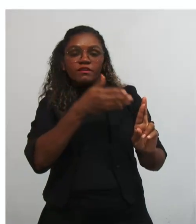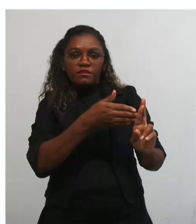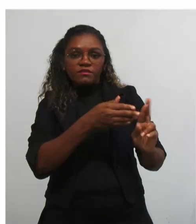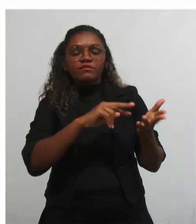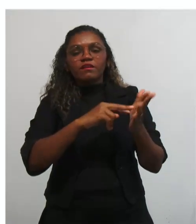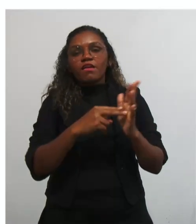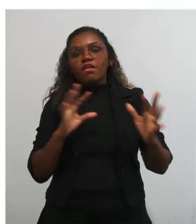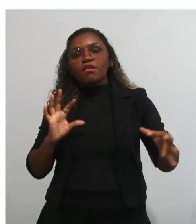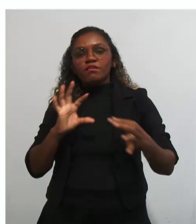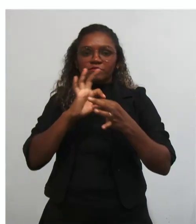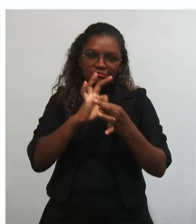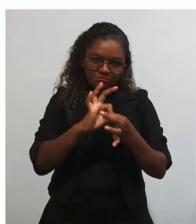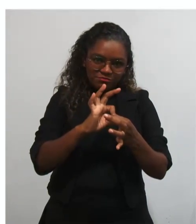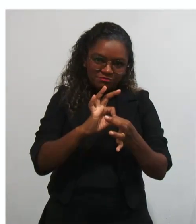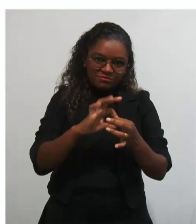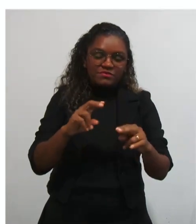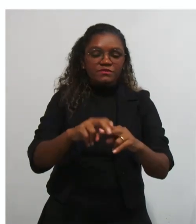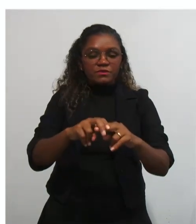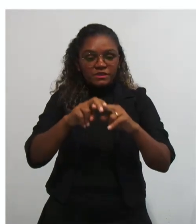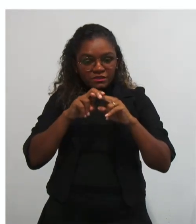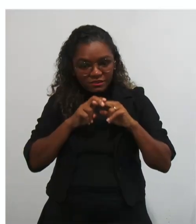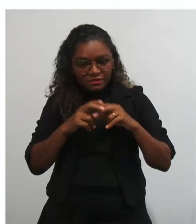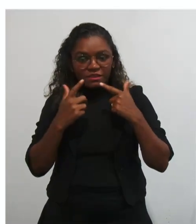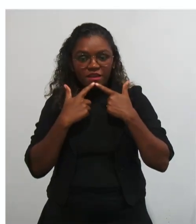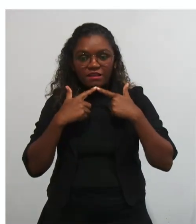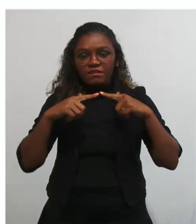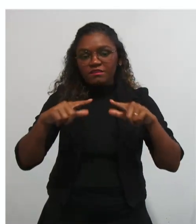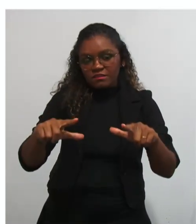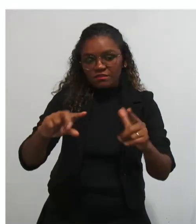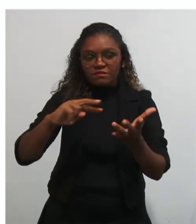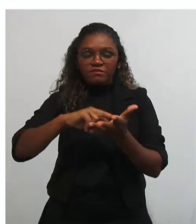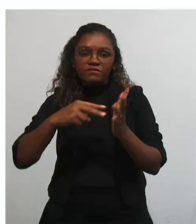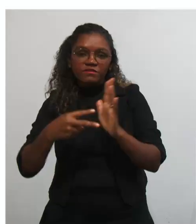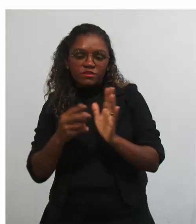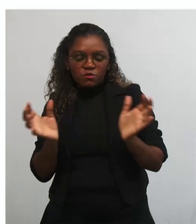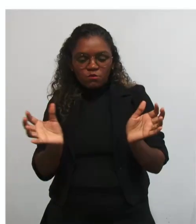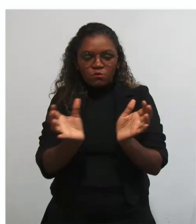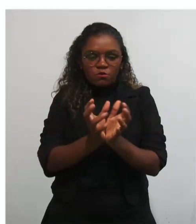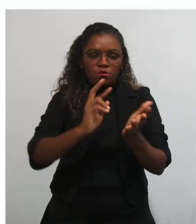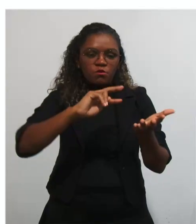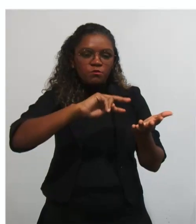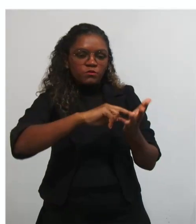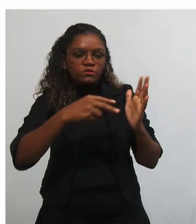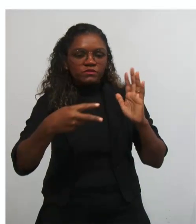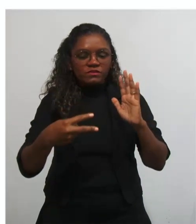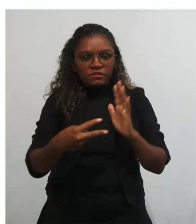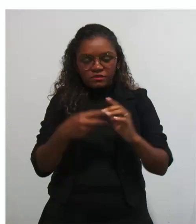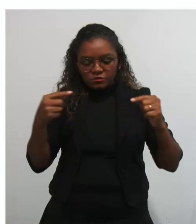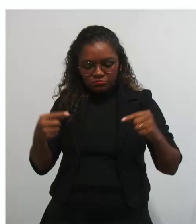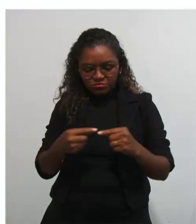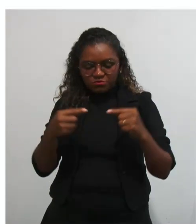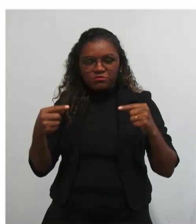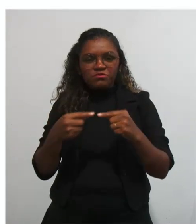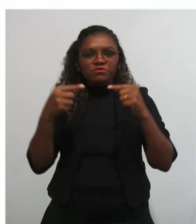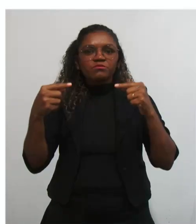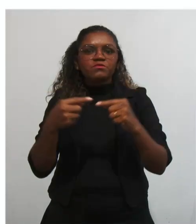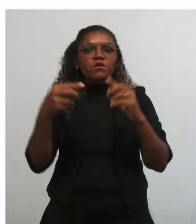essa concepção, considera-se a língua como um conjunto de signos que se combinam por